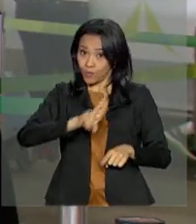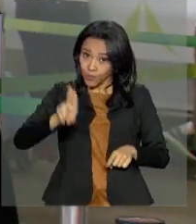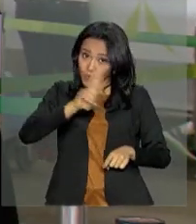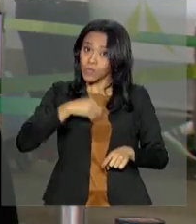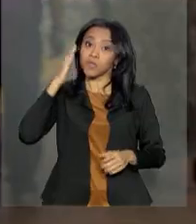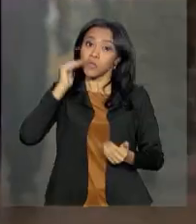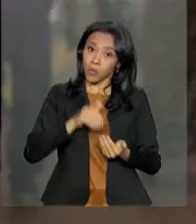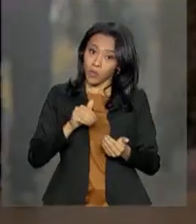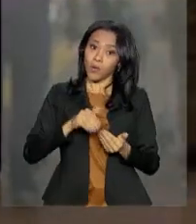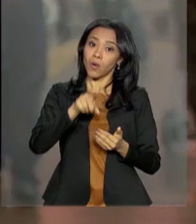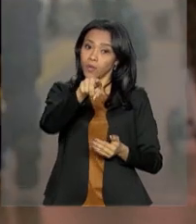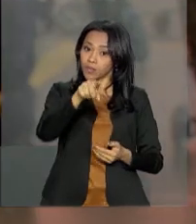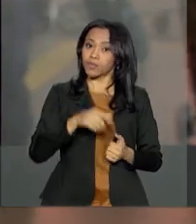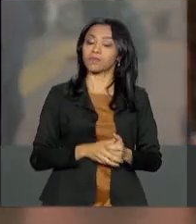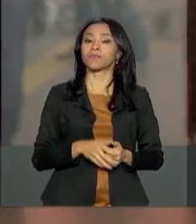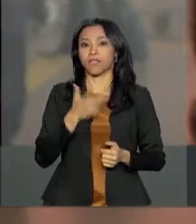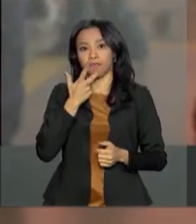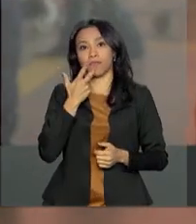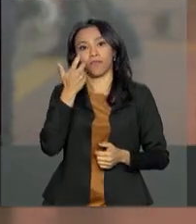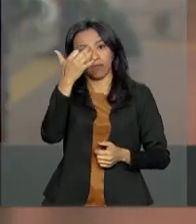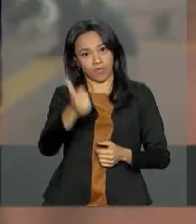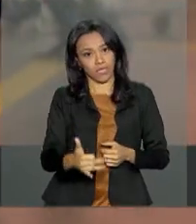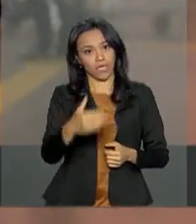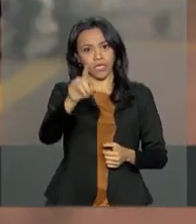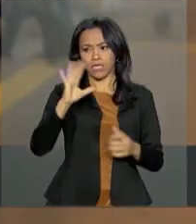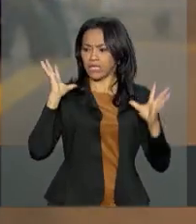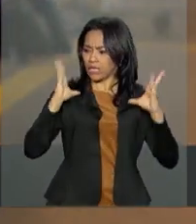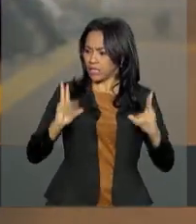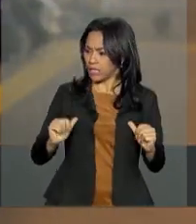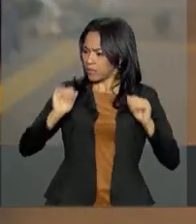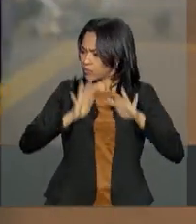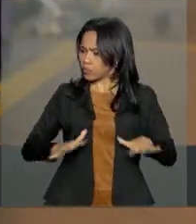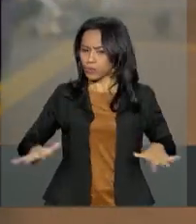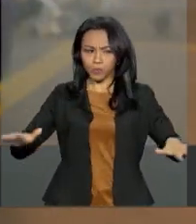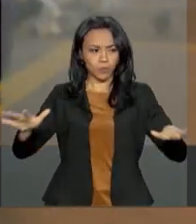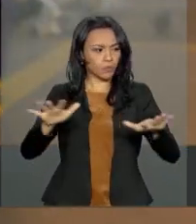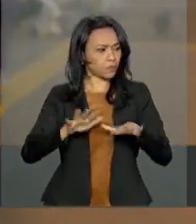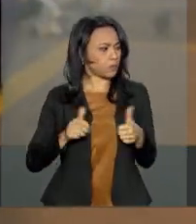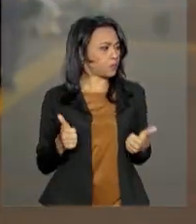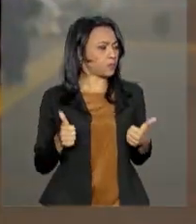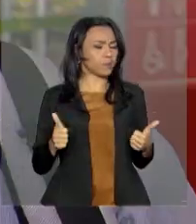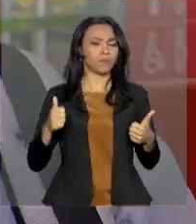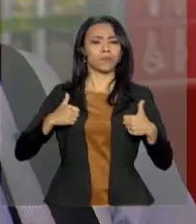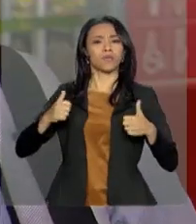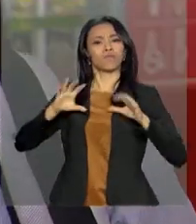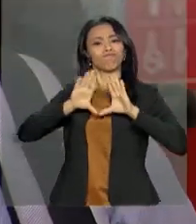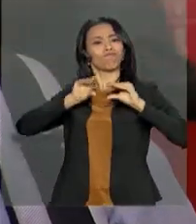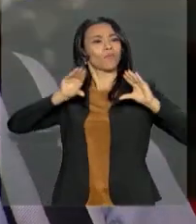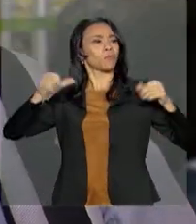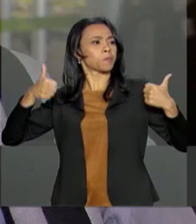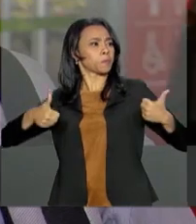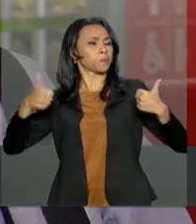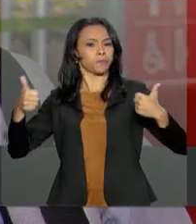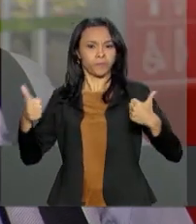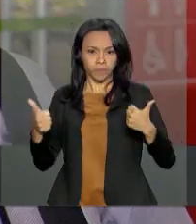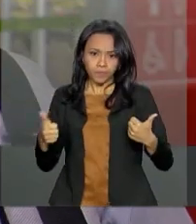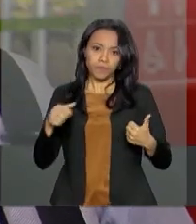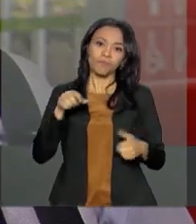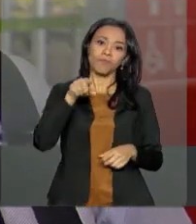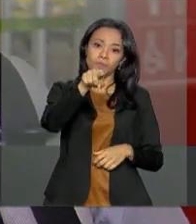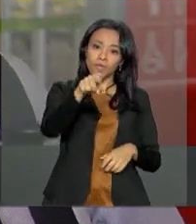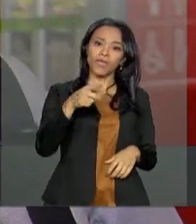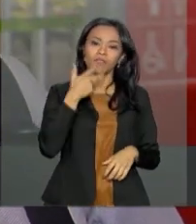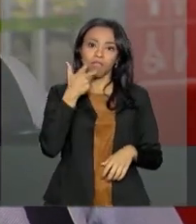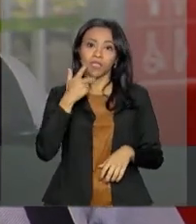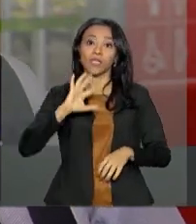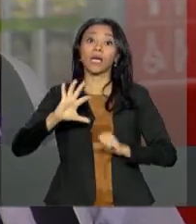melhoraram os aeroportos hoje é são mais limpos são realmente mais agradáveis o ponto forte é o funcionamento na